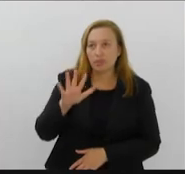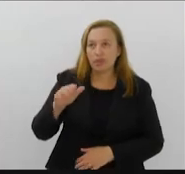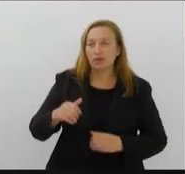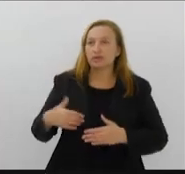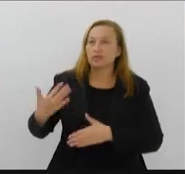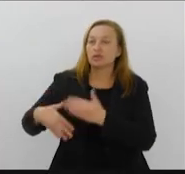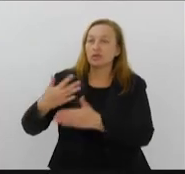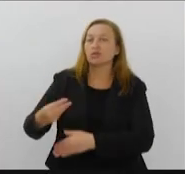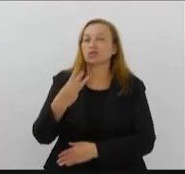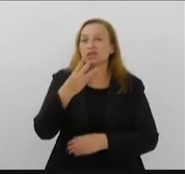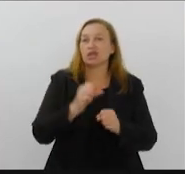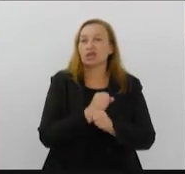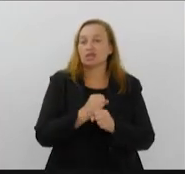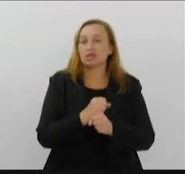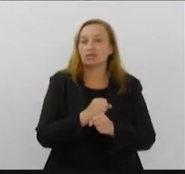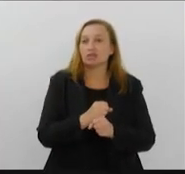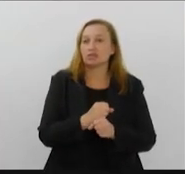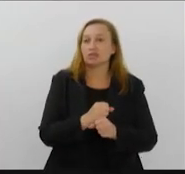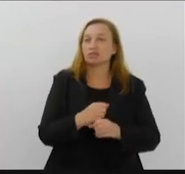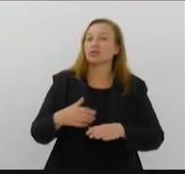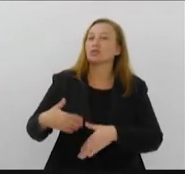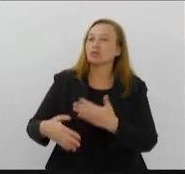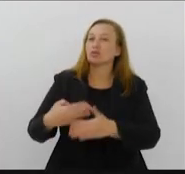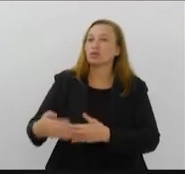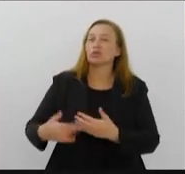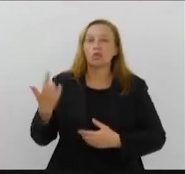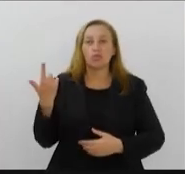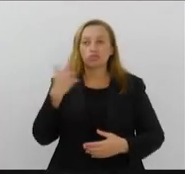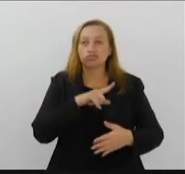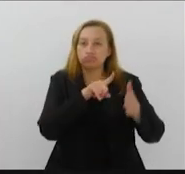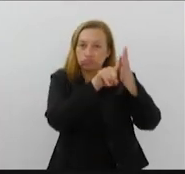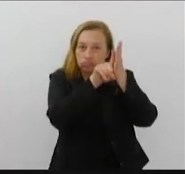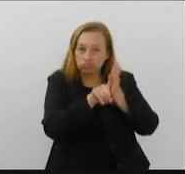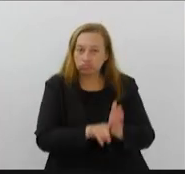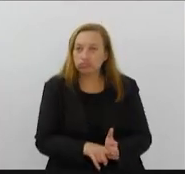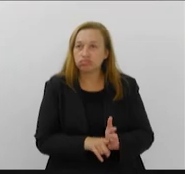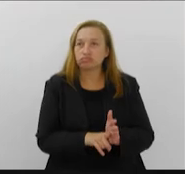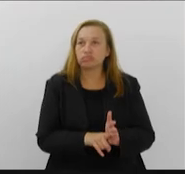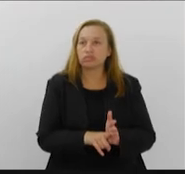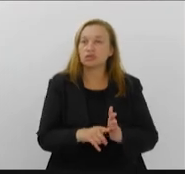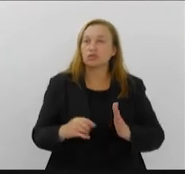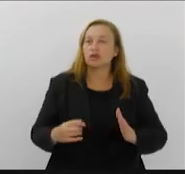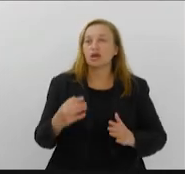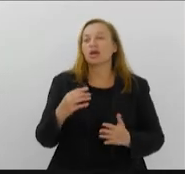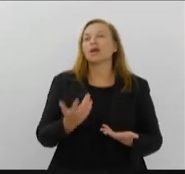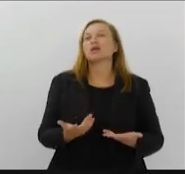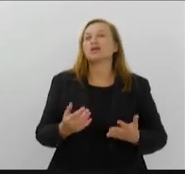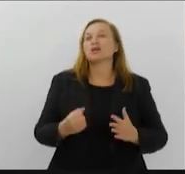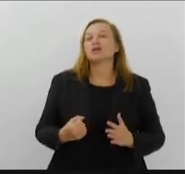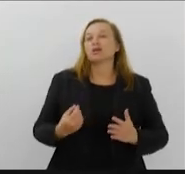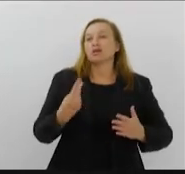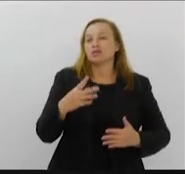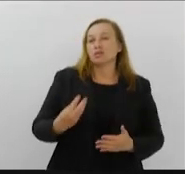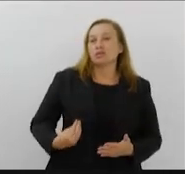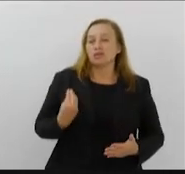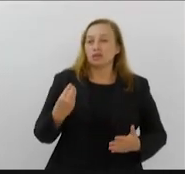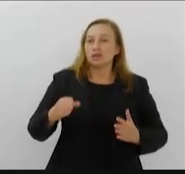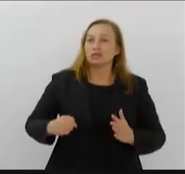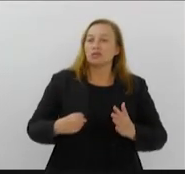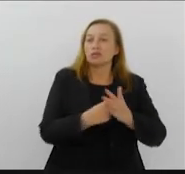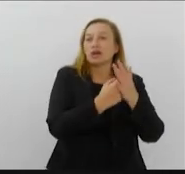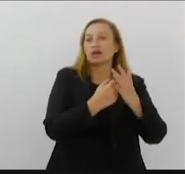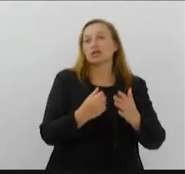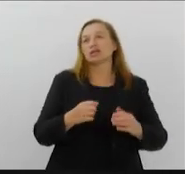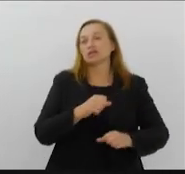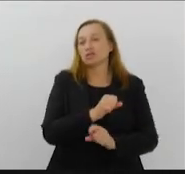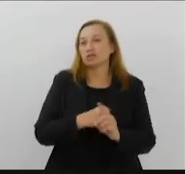longo de 3 anos desse processo, para que a gente pudesse refletir com a juventude os impactos da pandemia nas suas vidas e na sociedade.